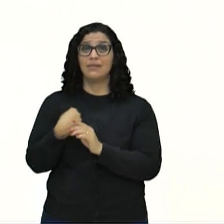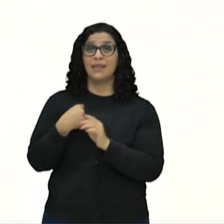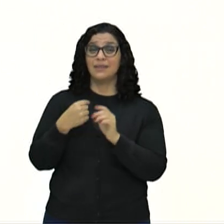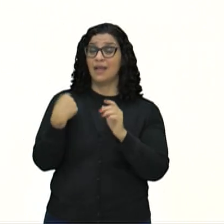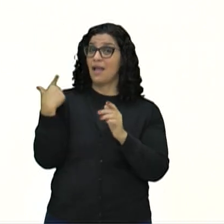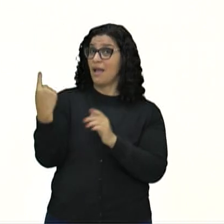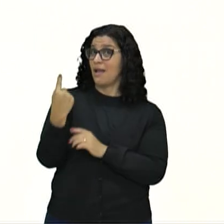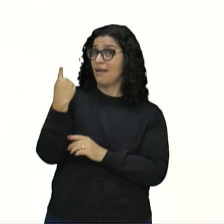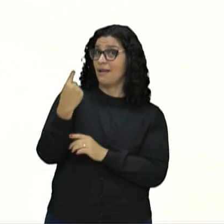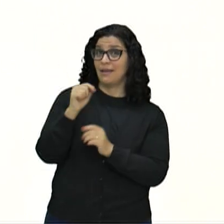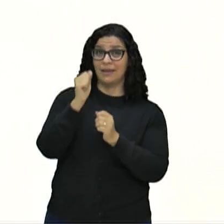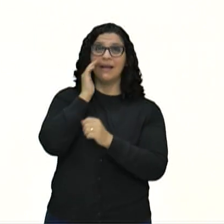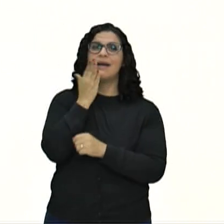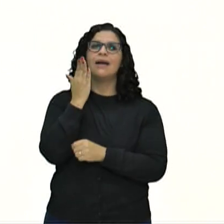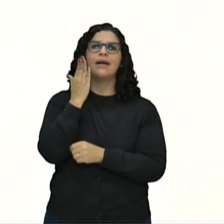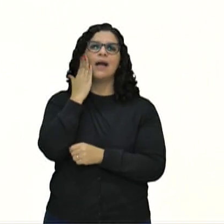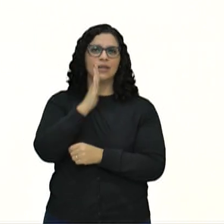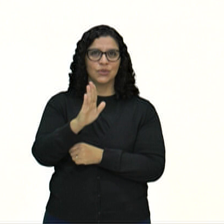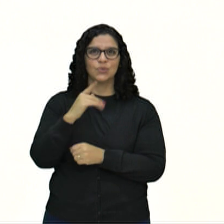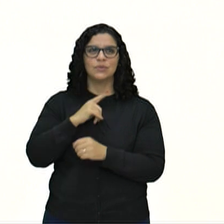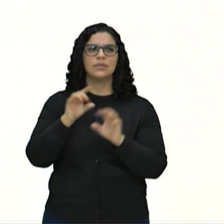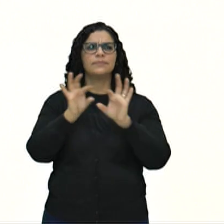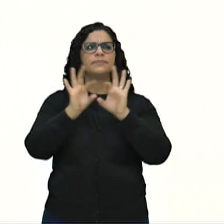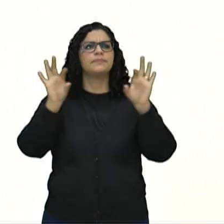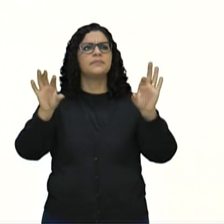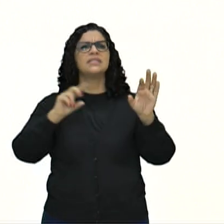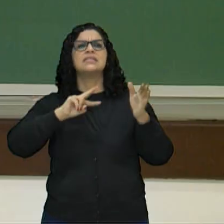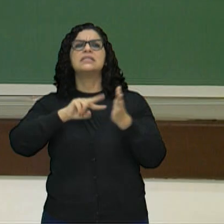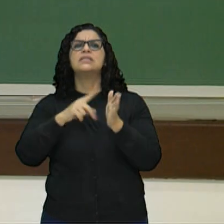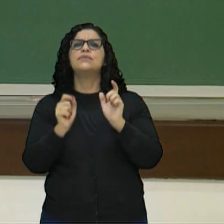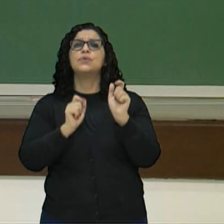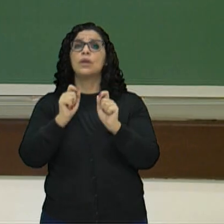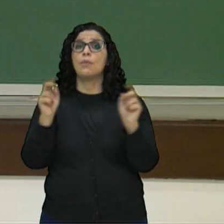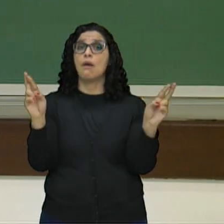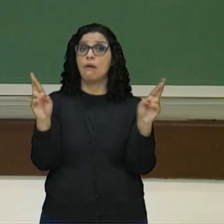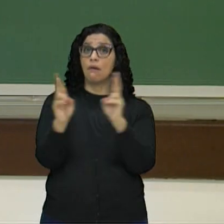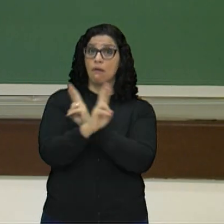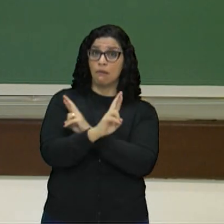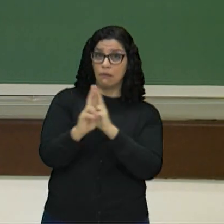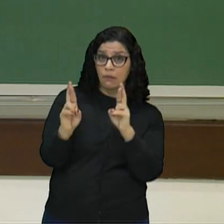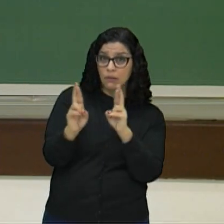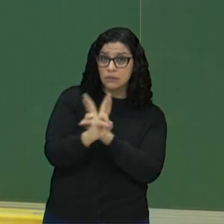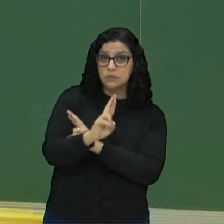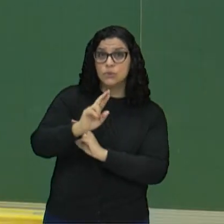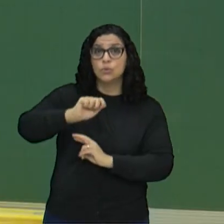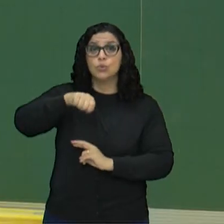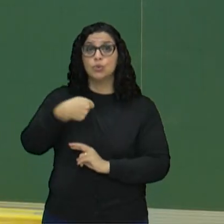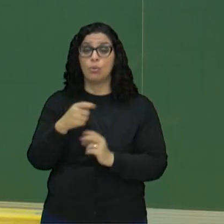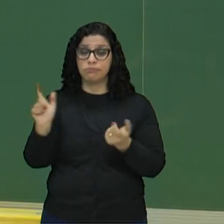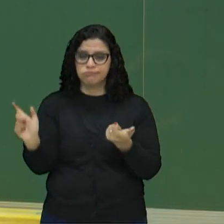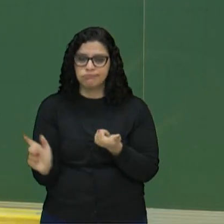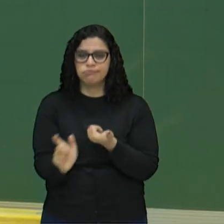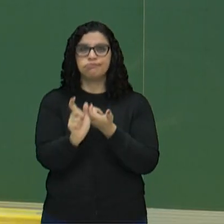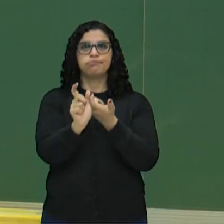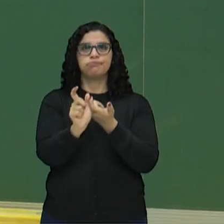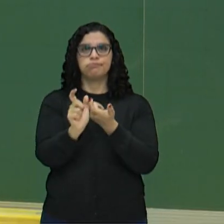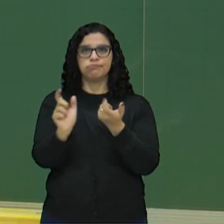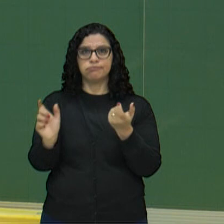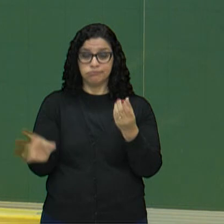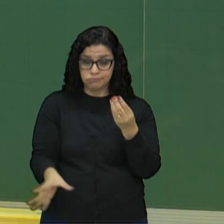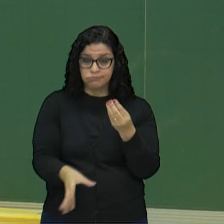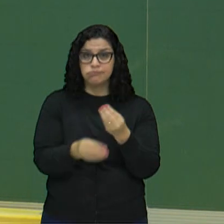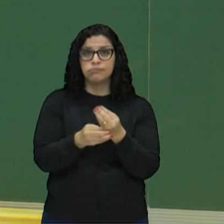ali. A regência, turma, é uma relação de complemento.